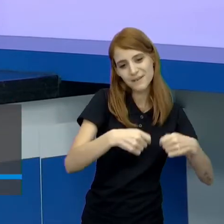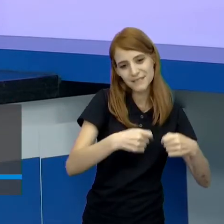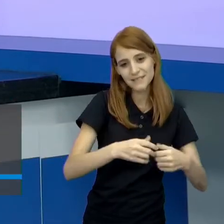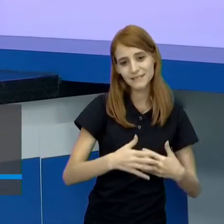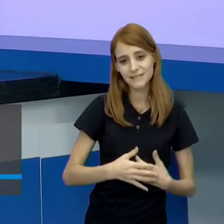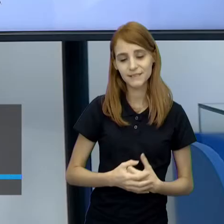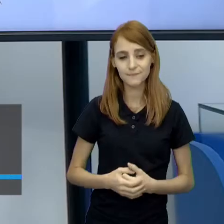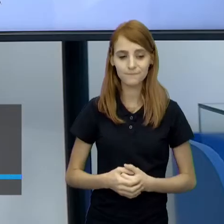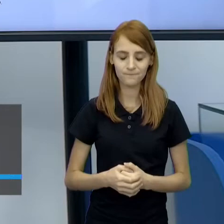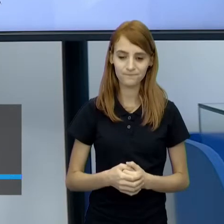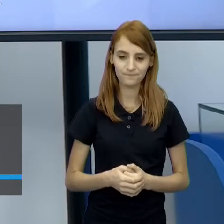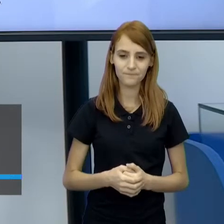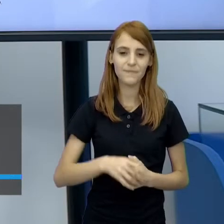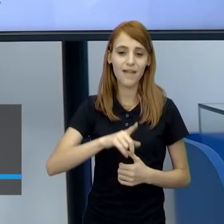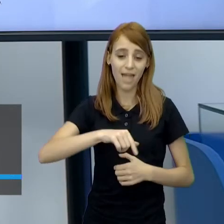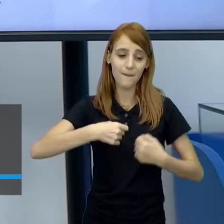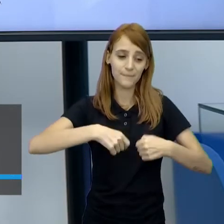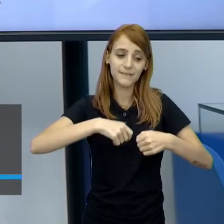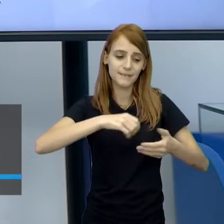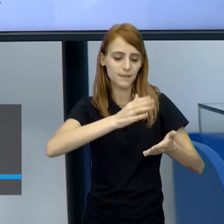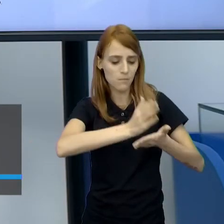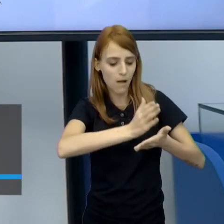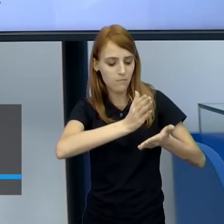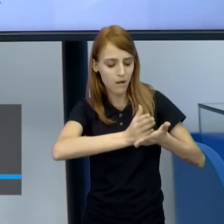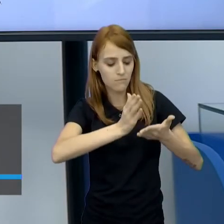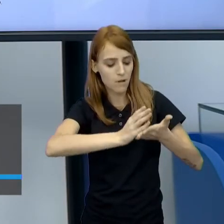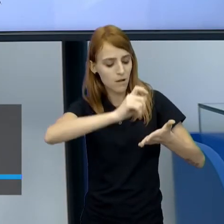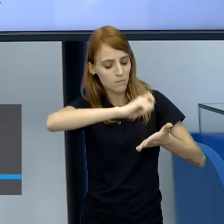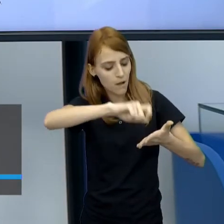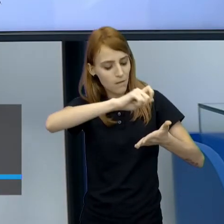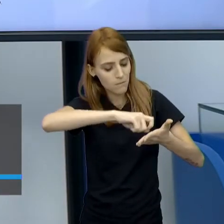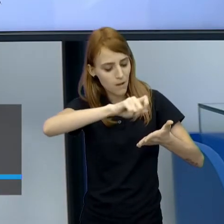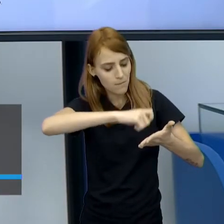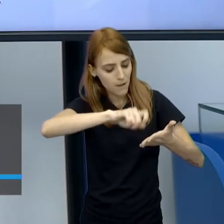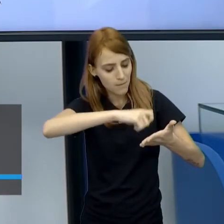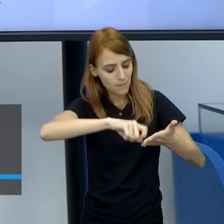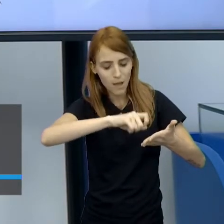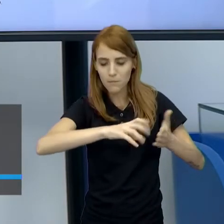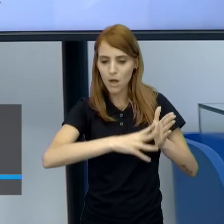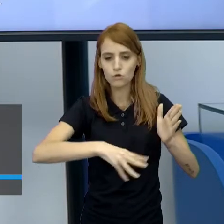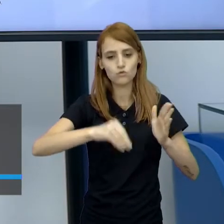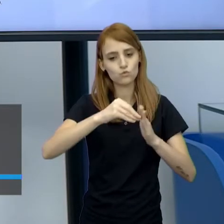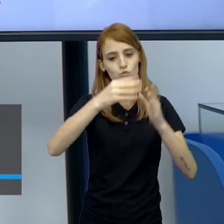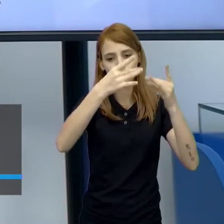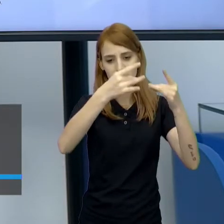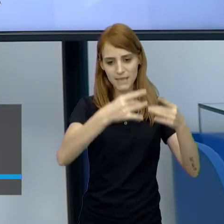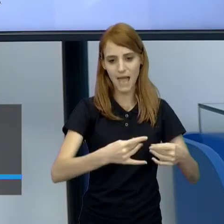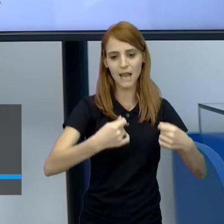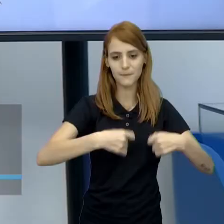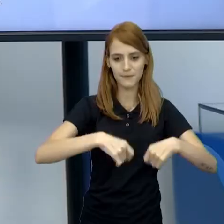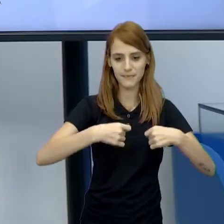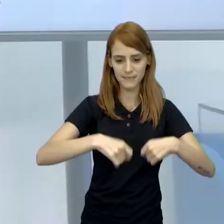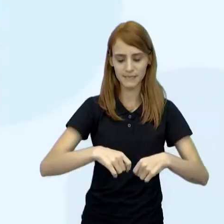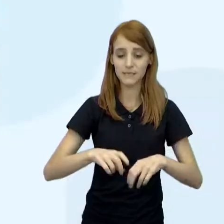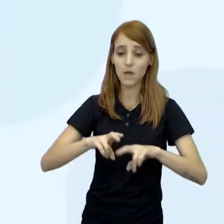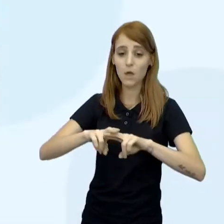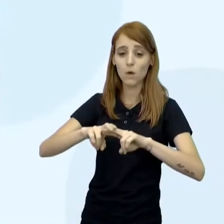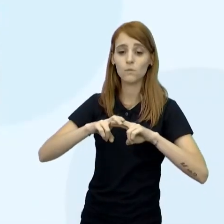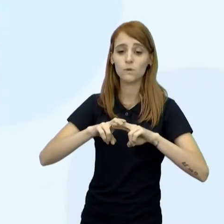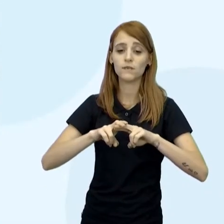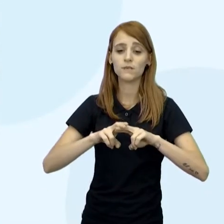tem que ser computado. Tudo que saia do bolso tem que ser computado. Exatamente. Para isso, é